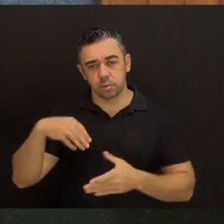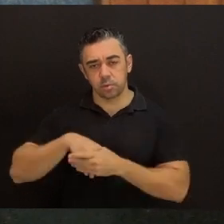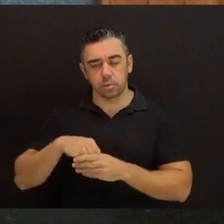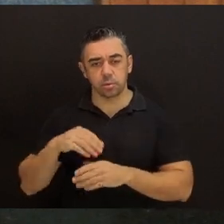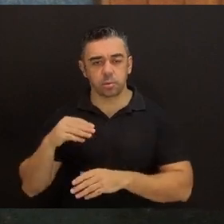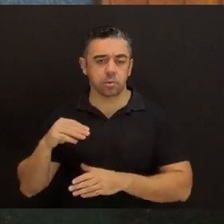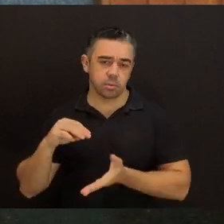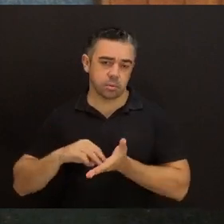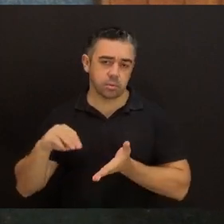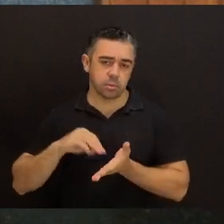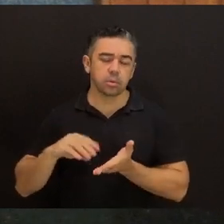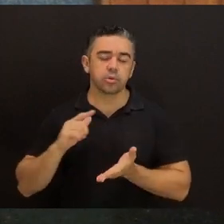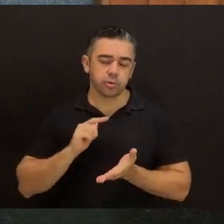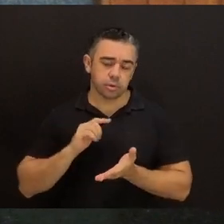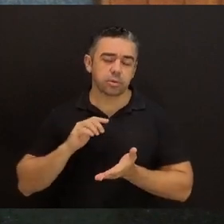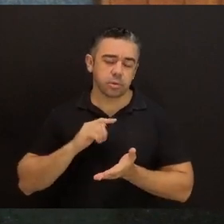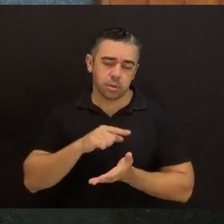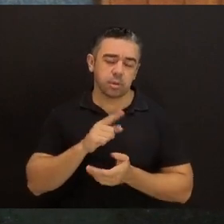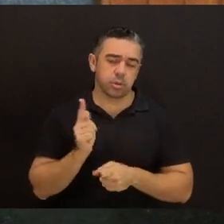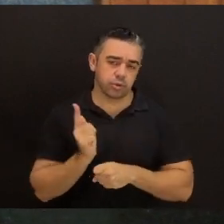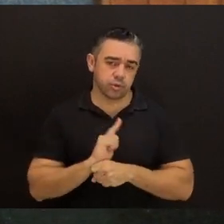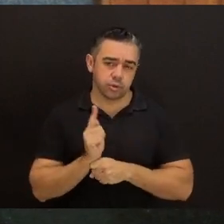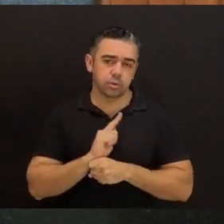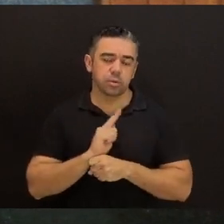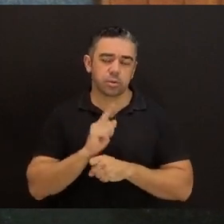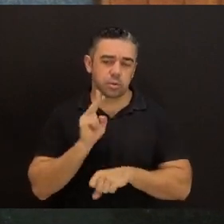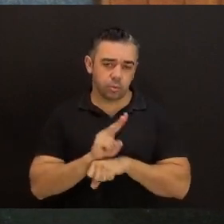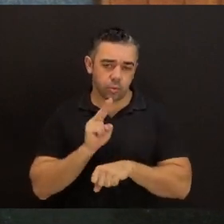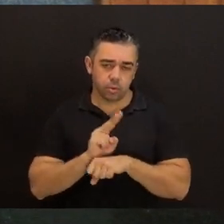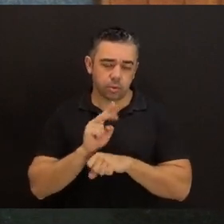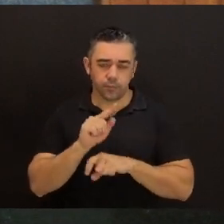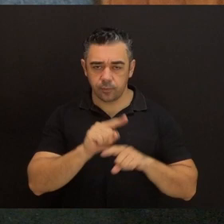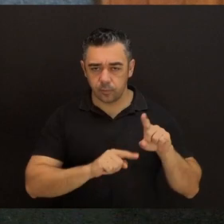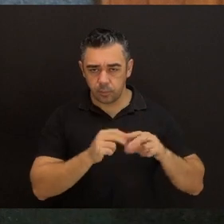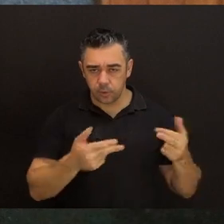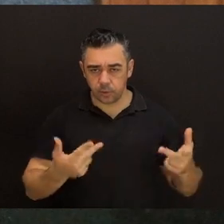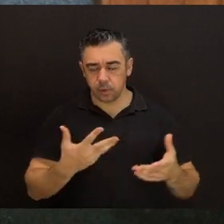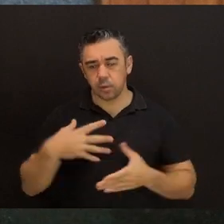assim a gestão dos objetos que foram encontrados dentro da residência dele